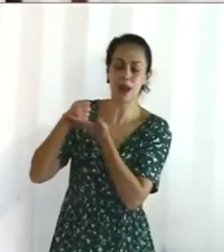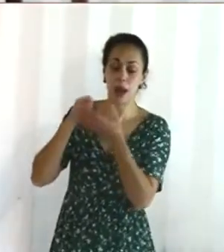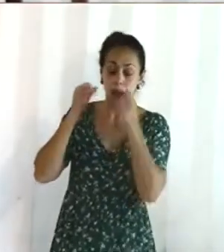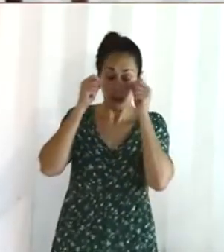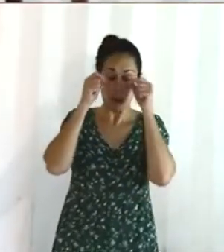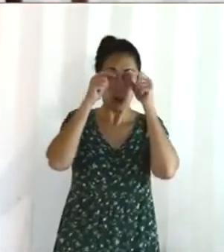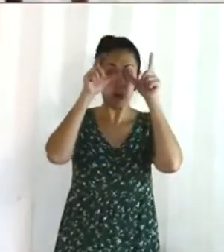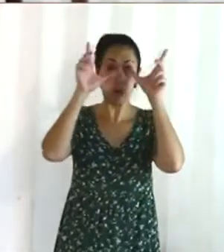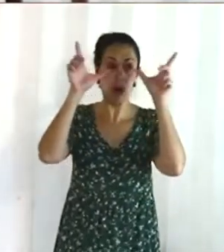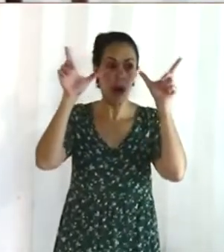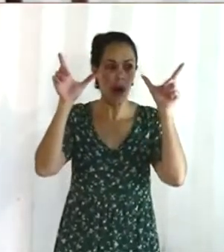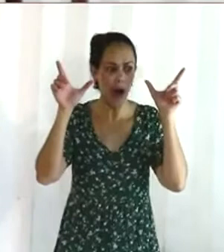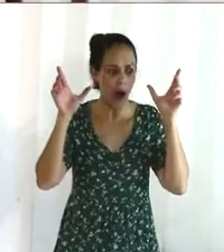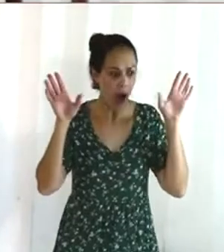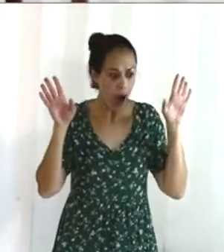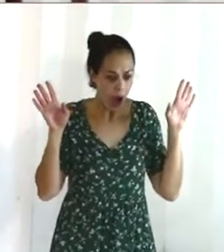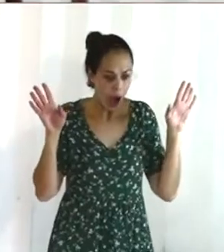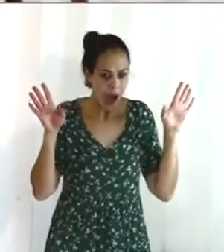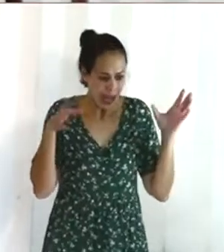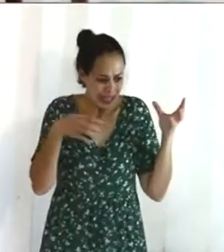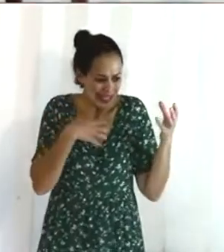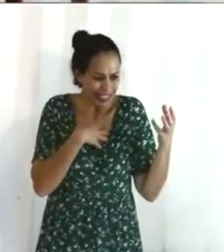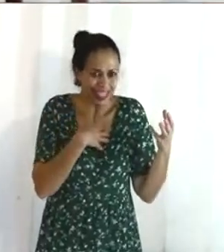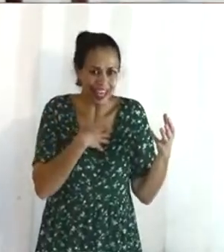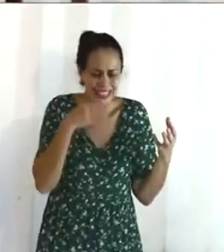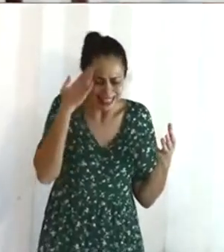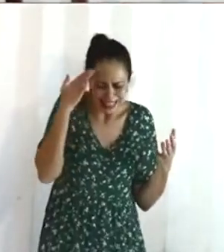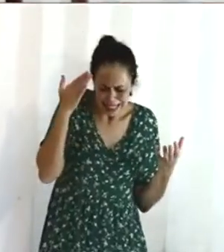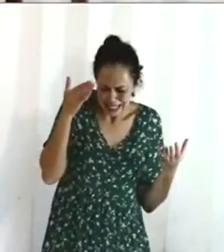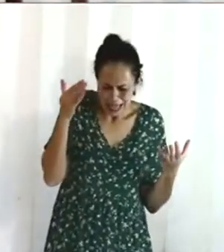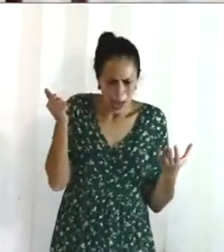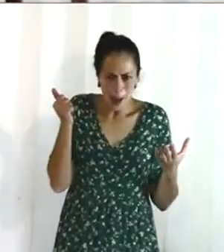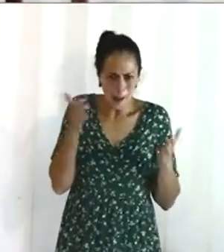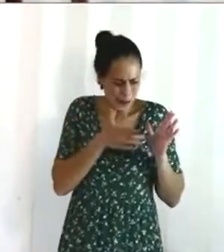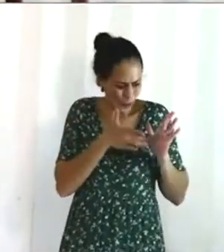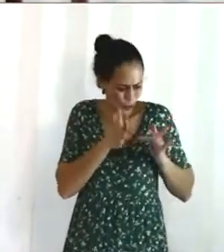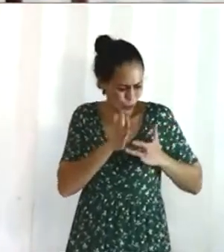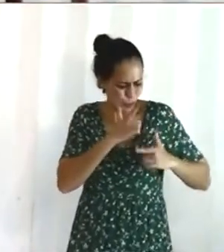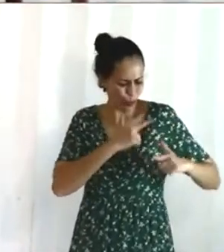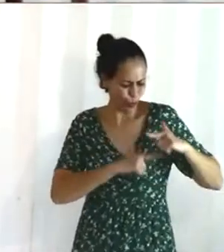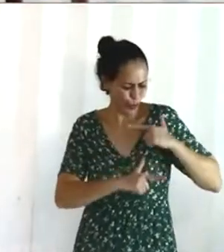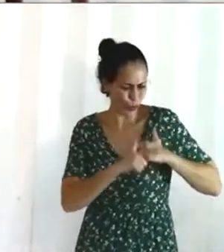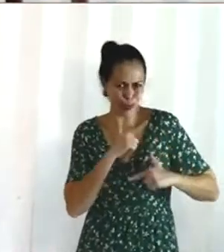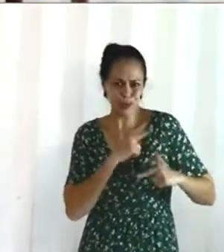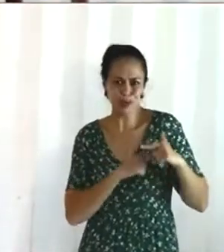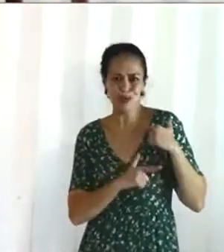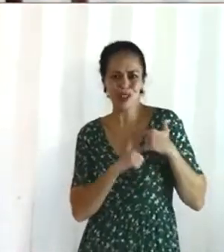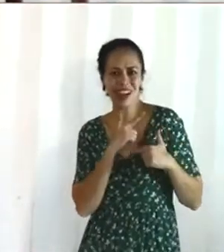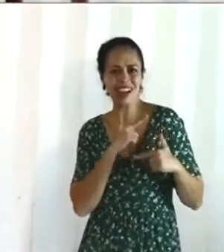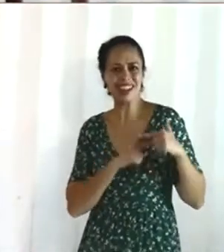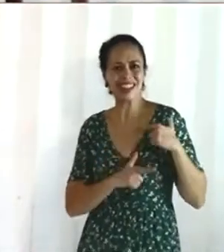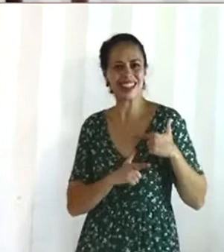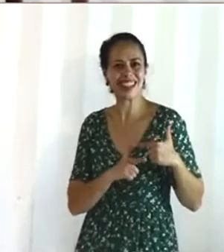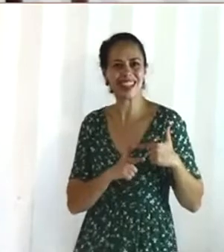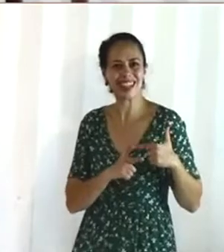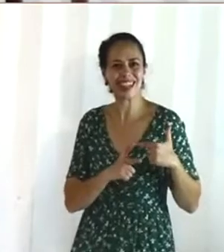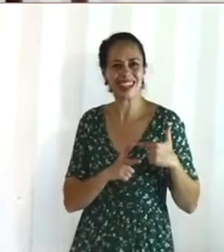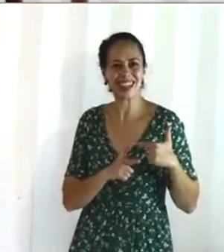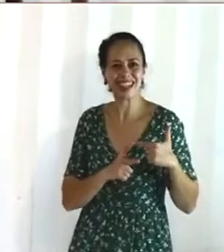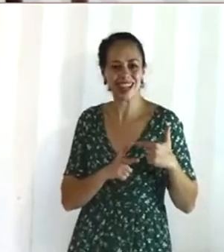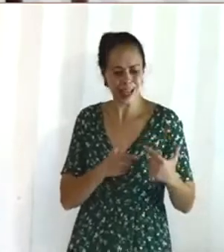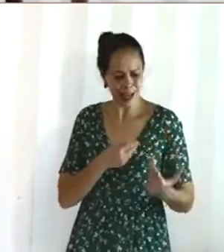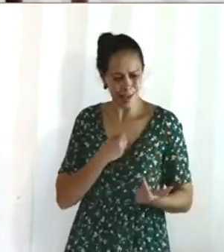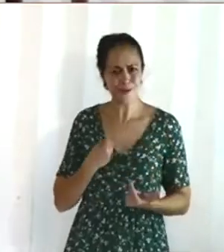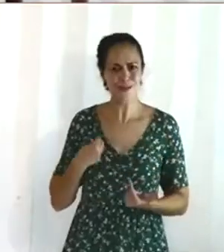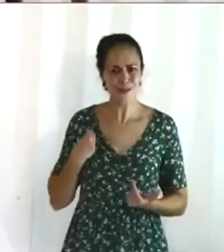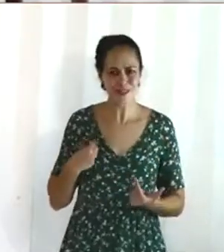condenação para aqueles que estão em Cristo Jesus. Essa é a vida que